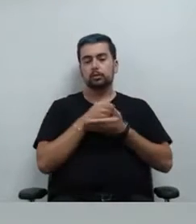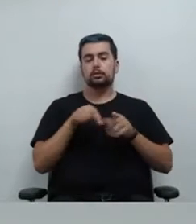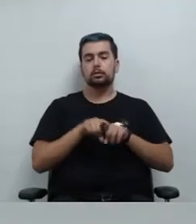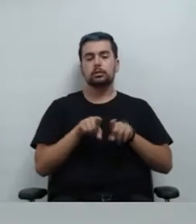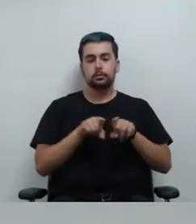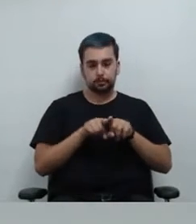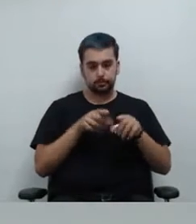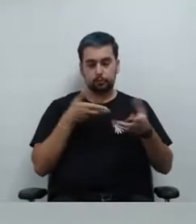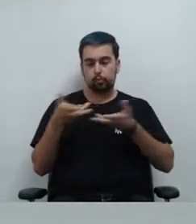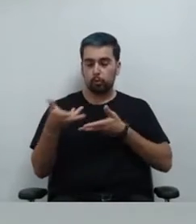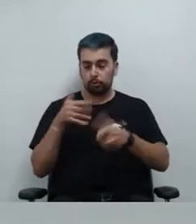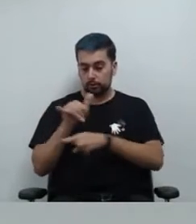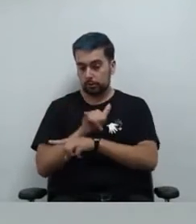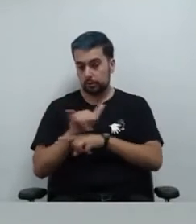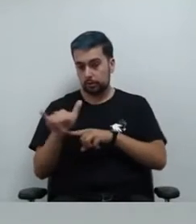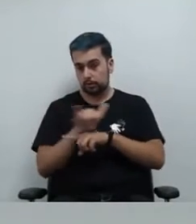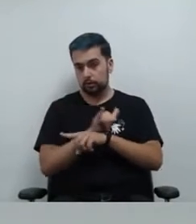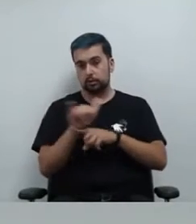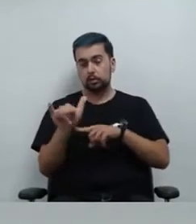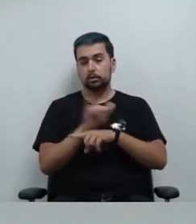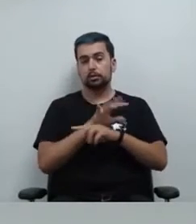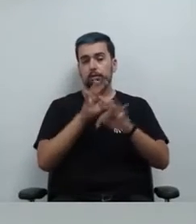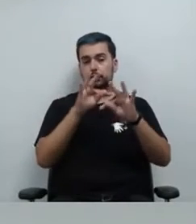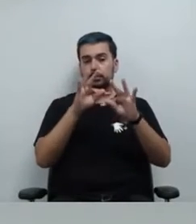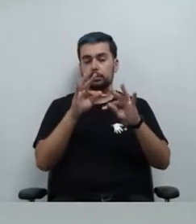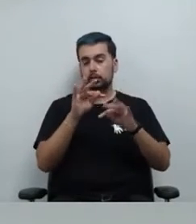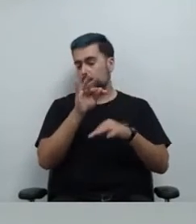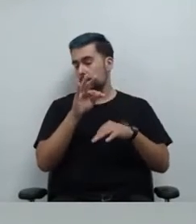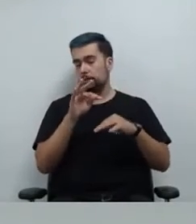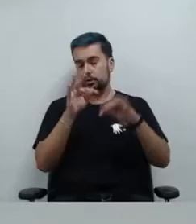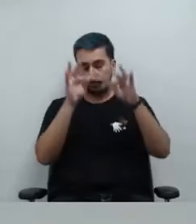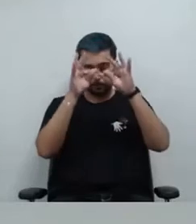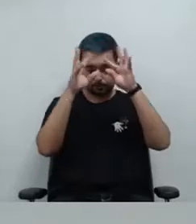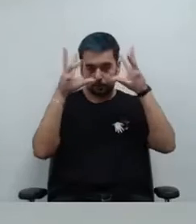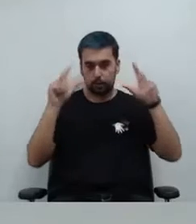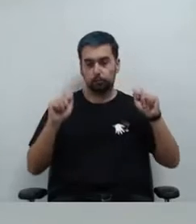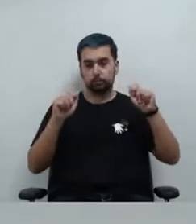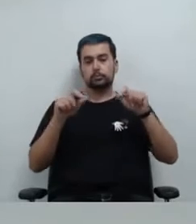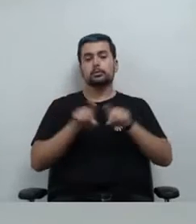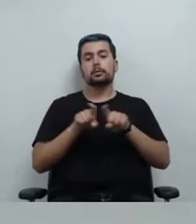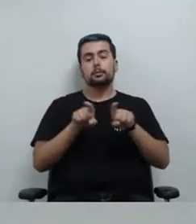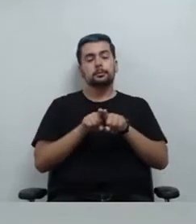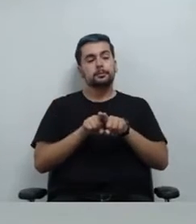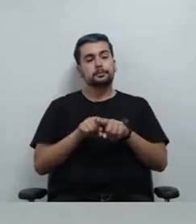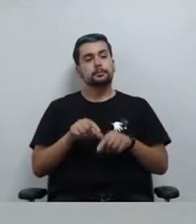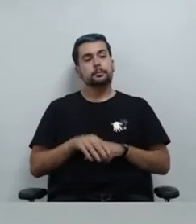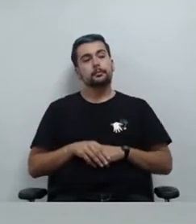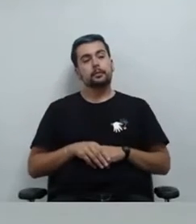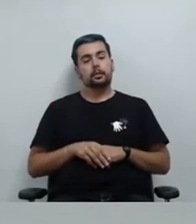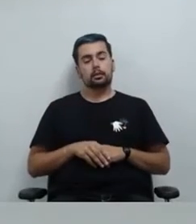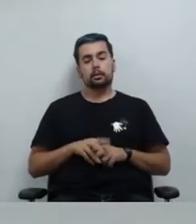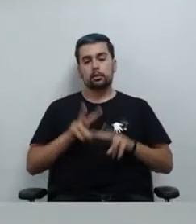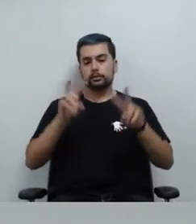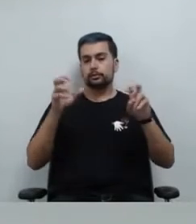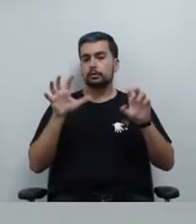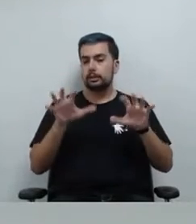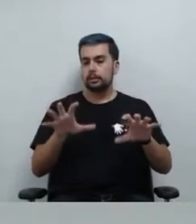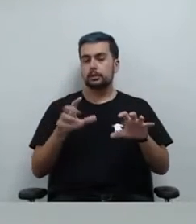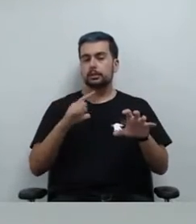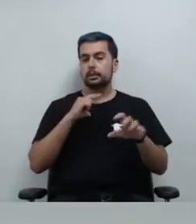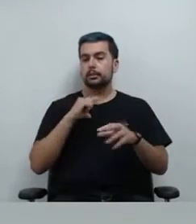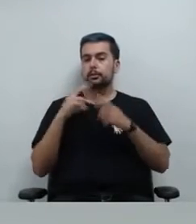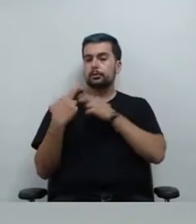atuação estratégica nos tribunais superiores. Essa atuação em saúde pública, né, e uma coordenação nessa temática tem como